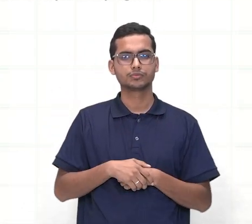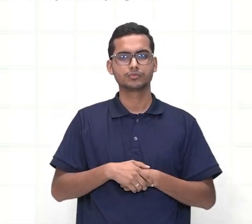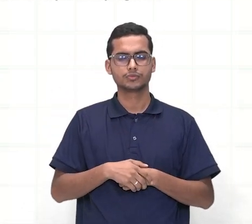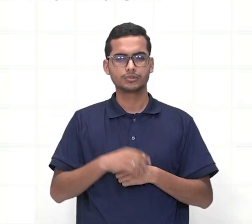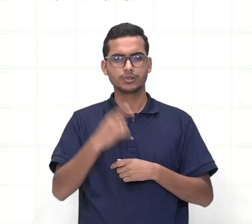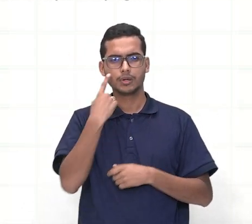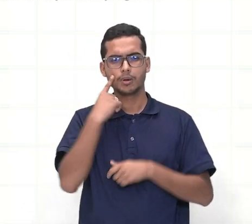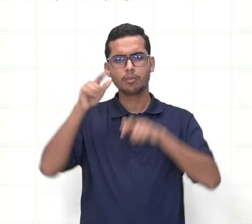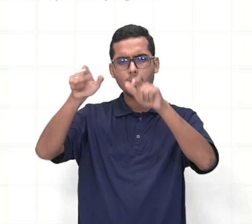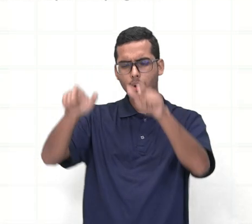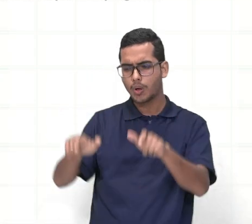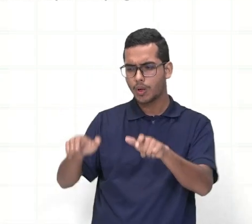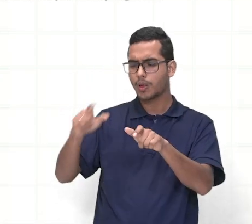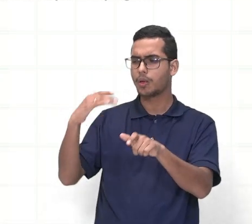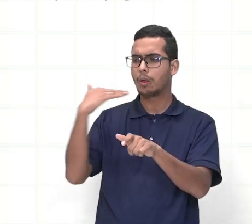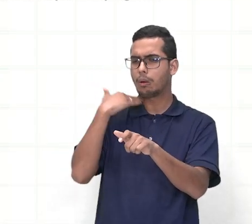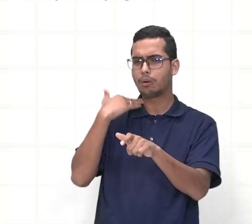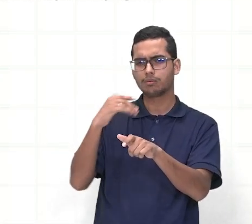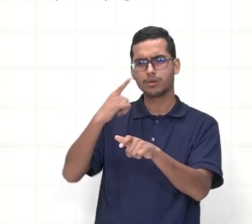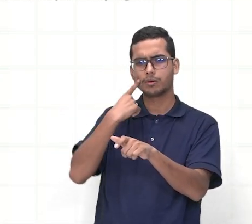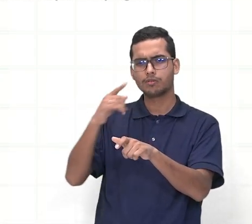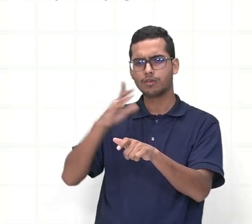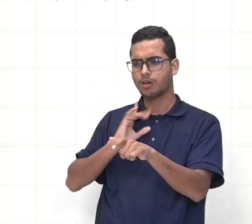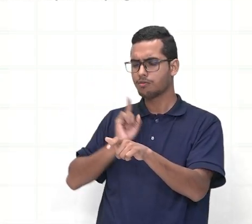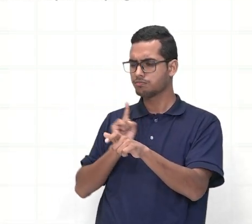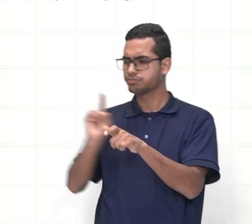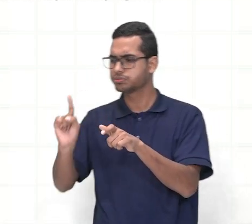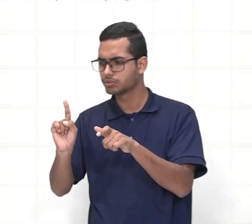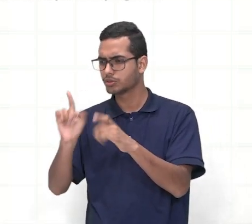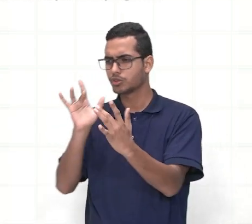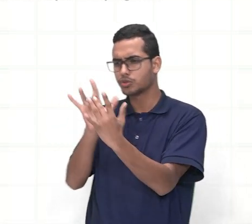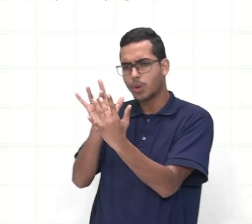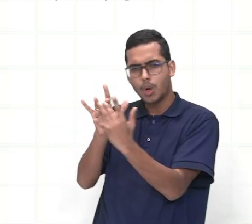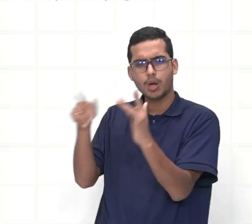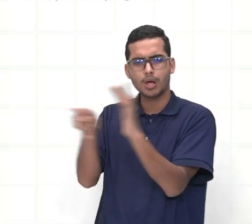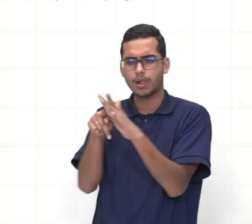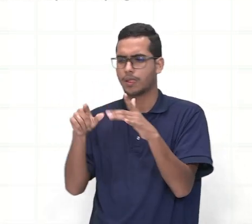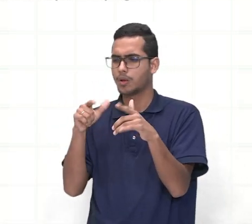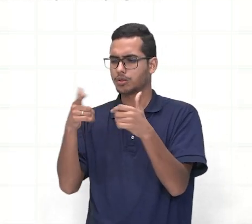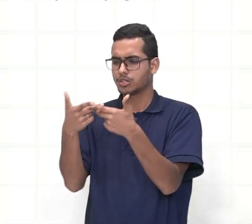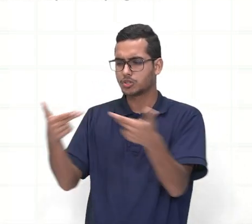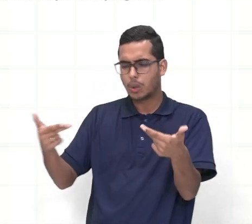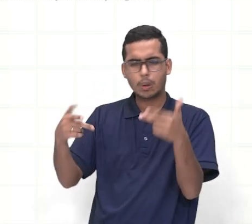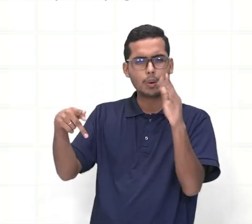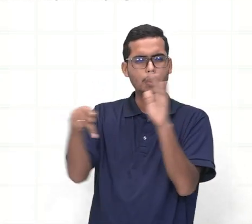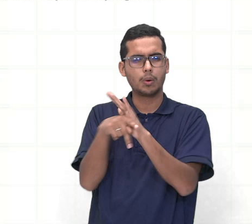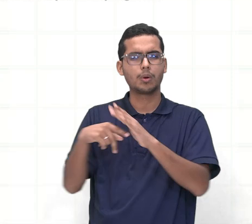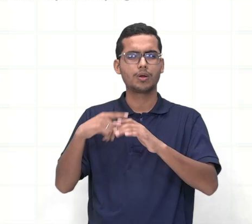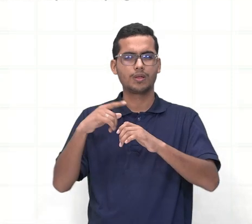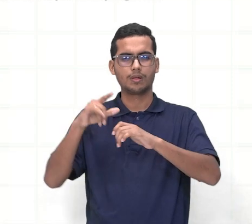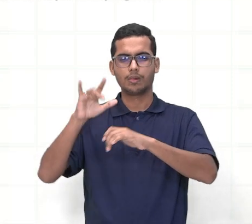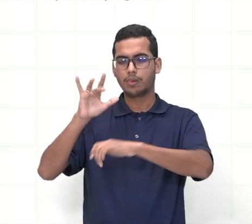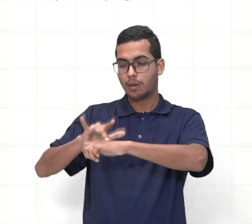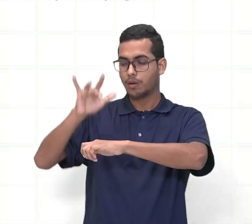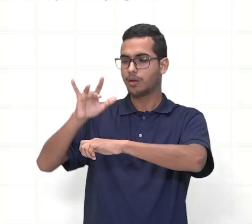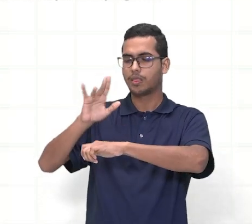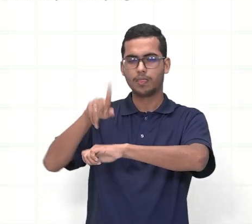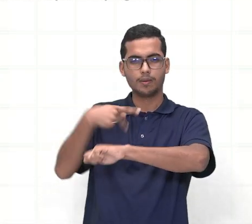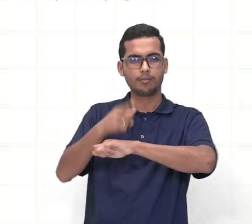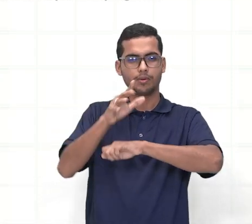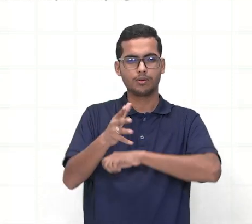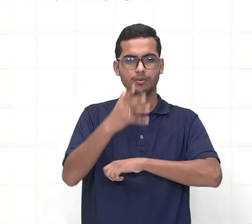já passaram, você está se expondo, né, a uma doença, a uma gripe. Então, ter